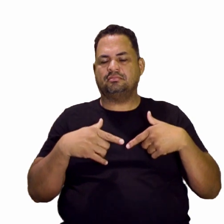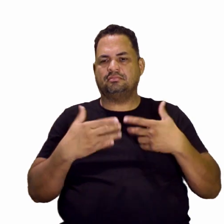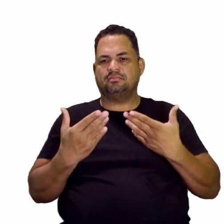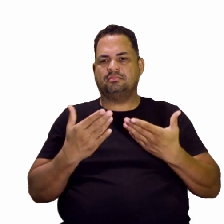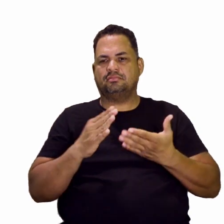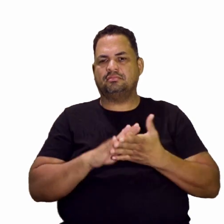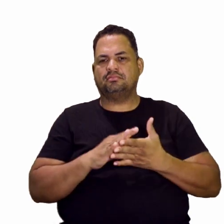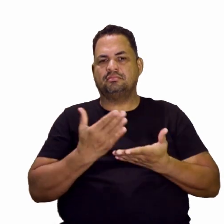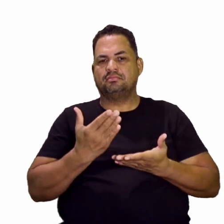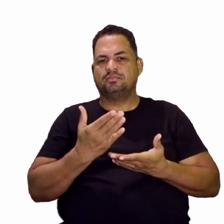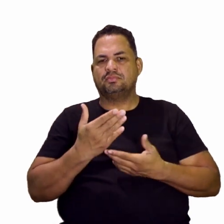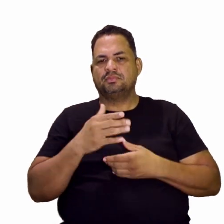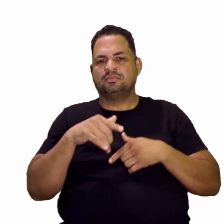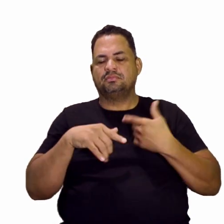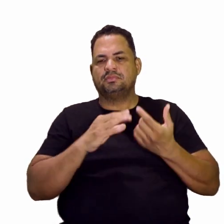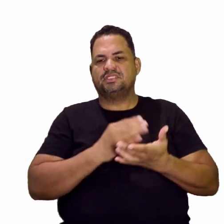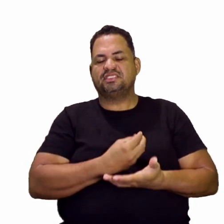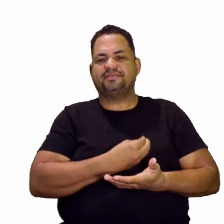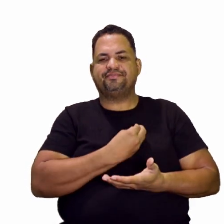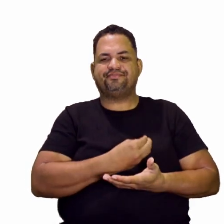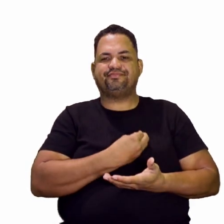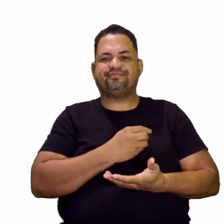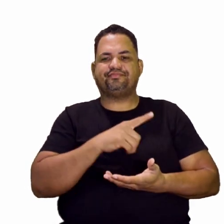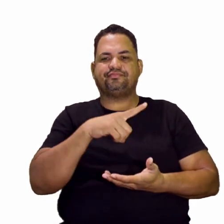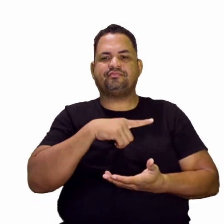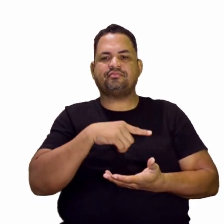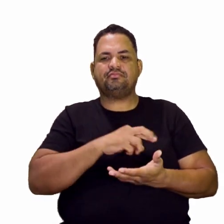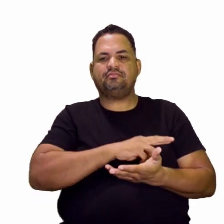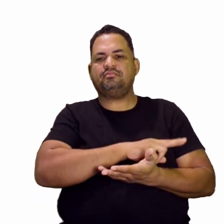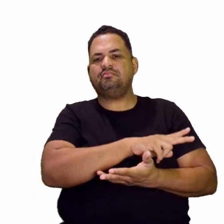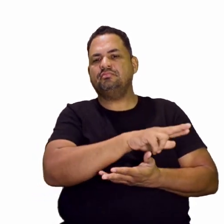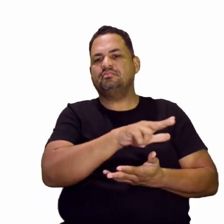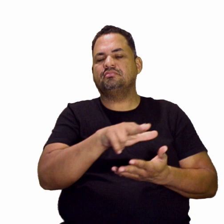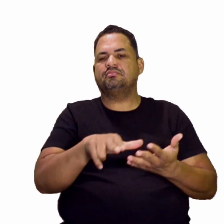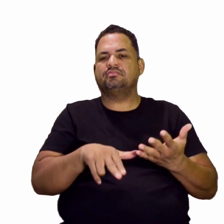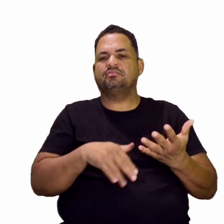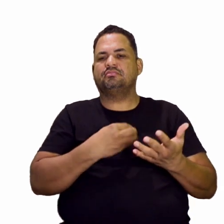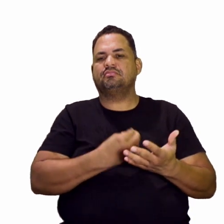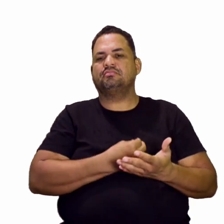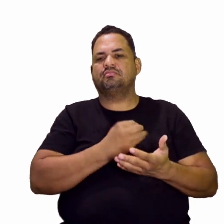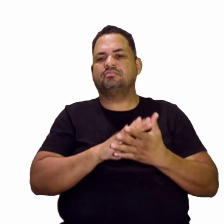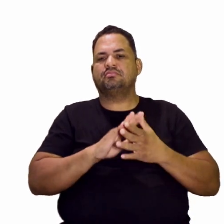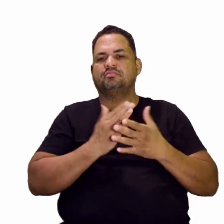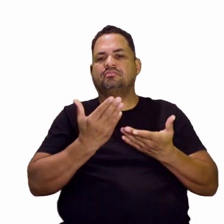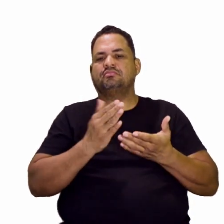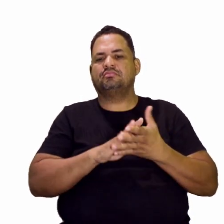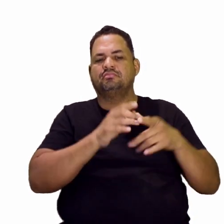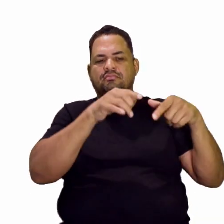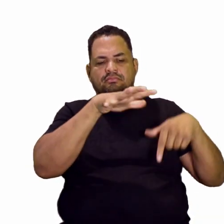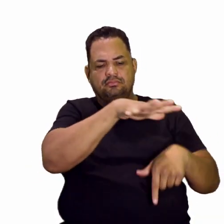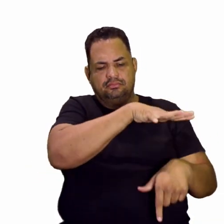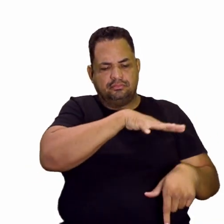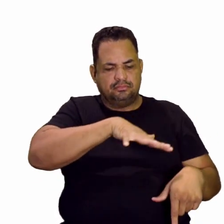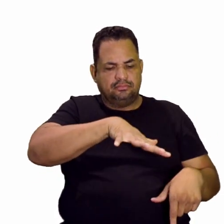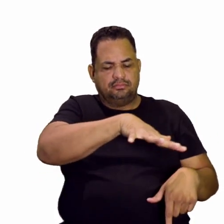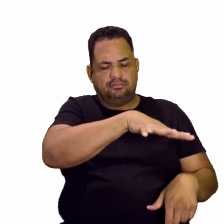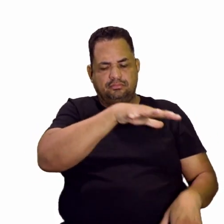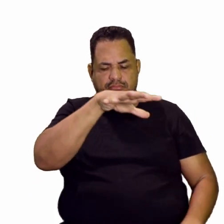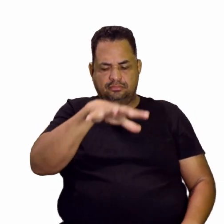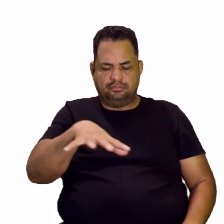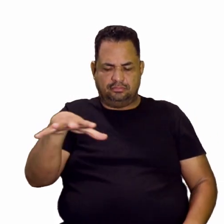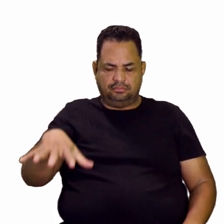gente lida com vida, existem vários tipos de vida, vários tipos de hábitats, vários tipos de